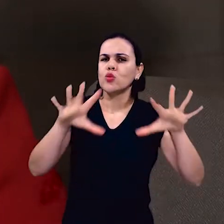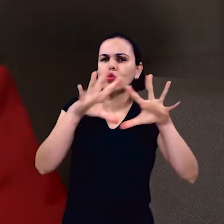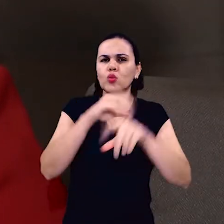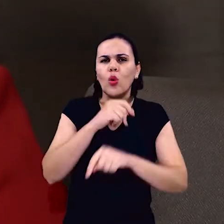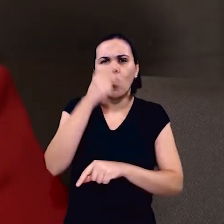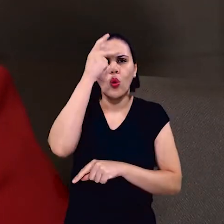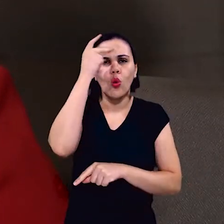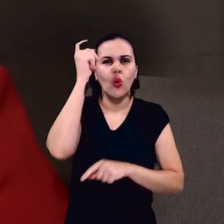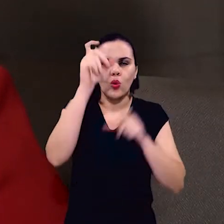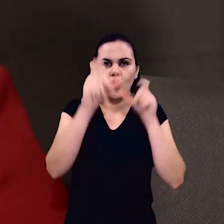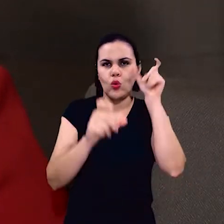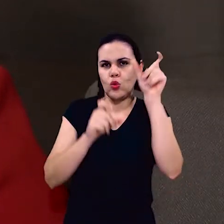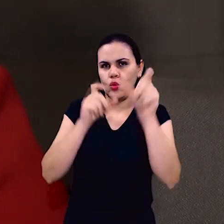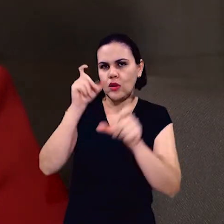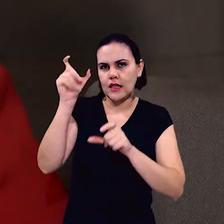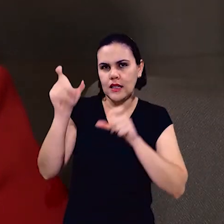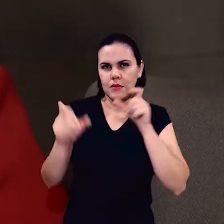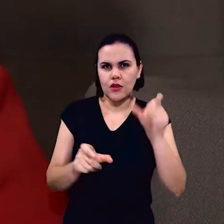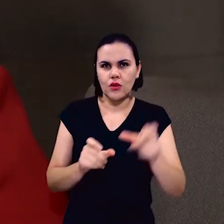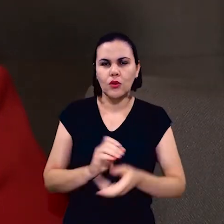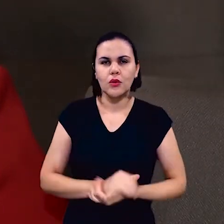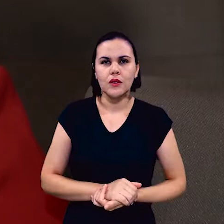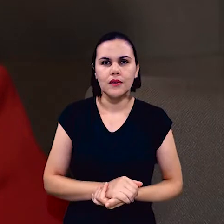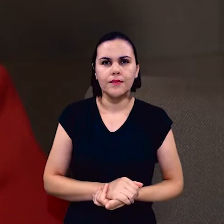para todas as pessoas